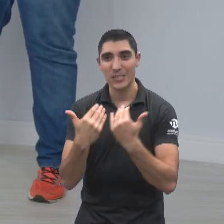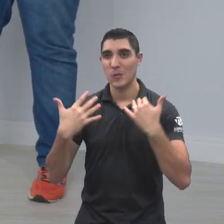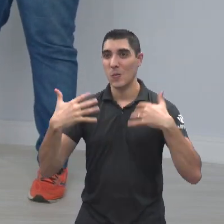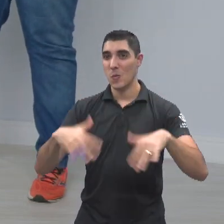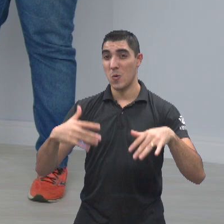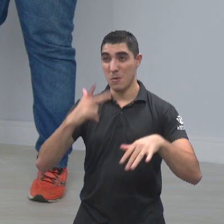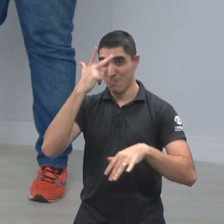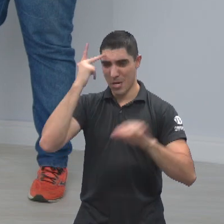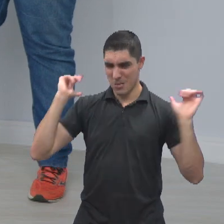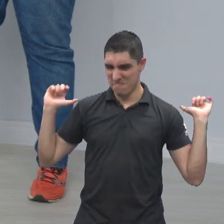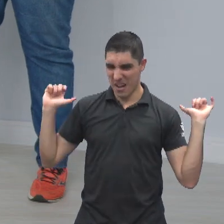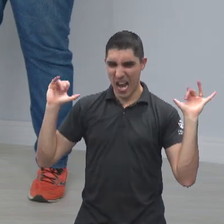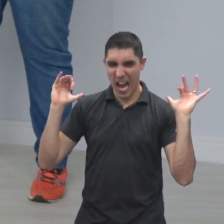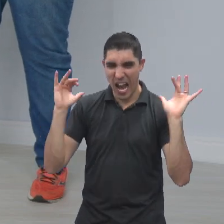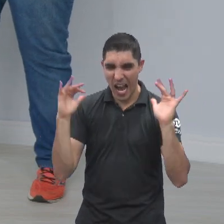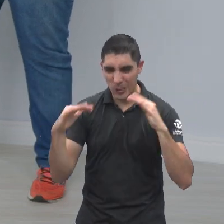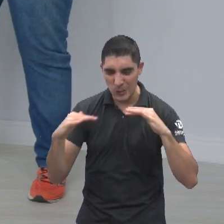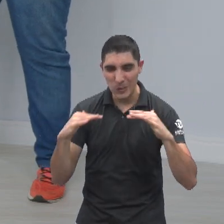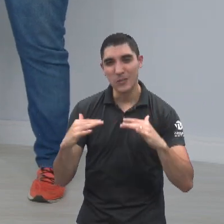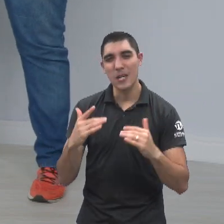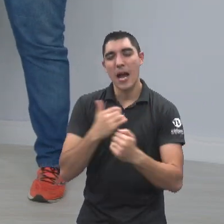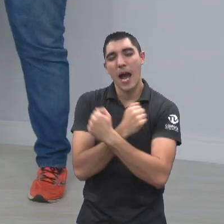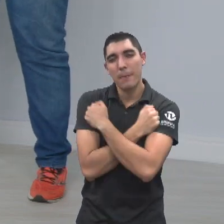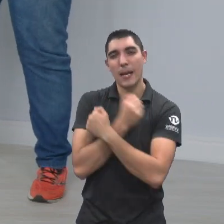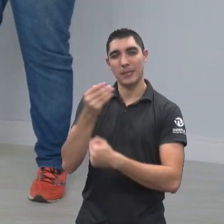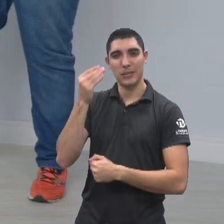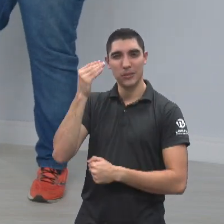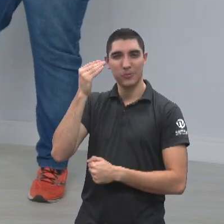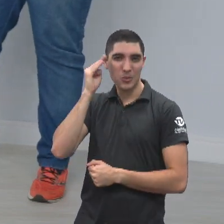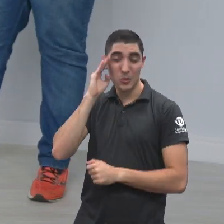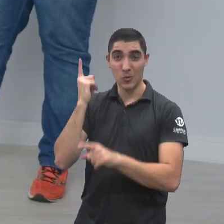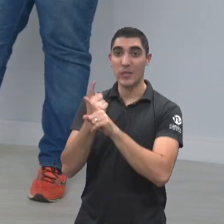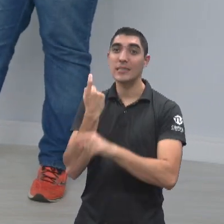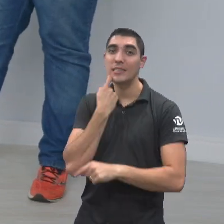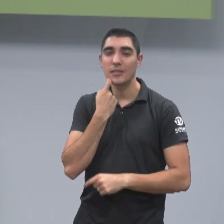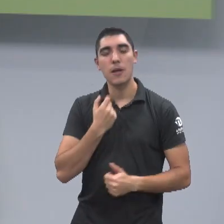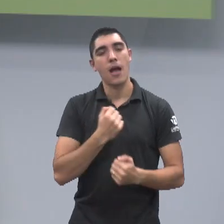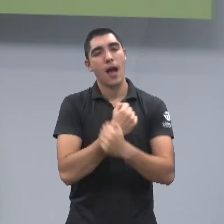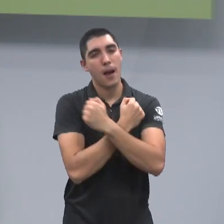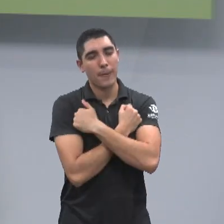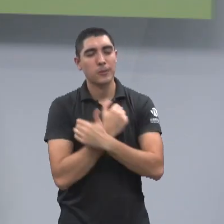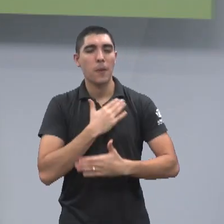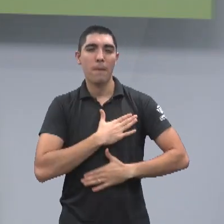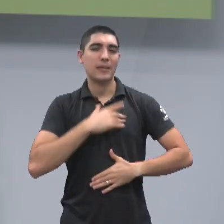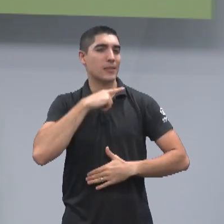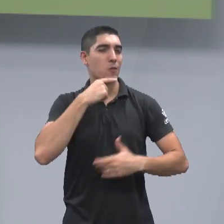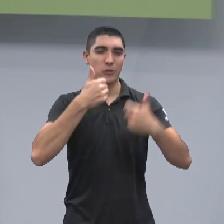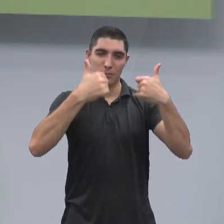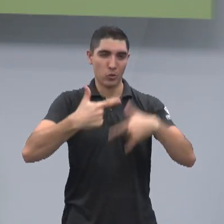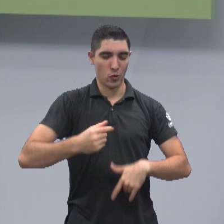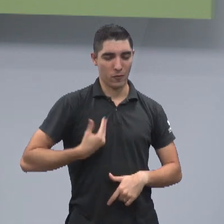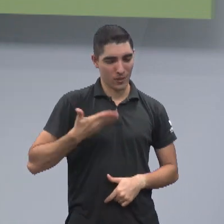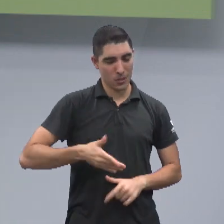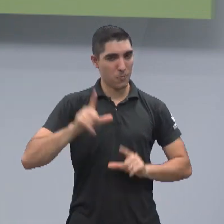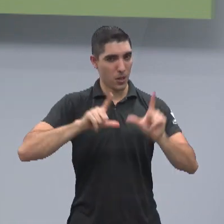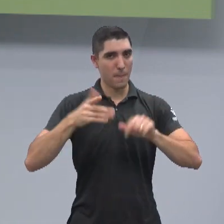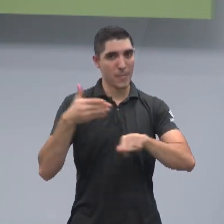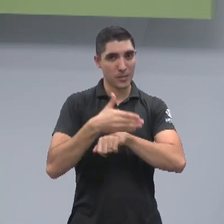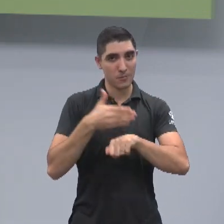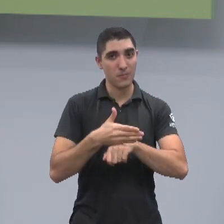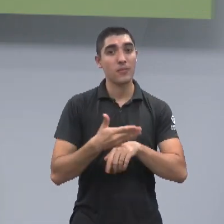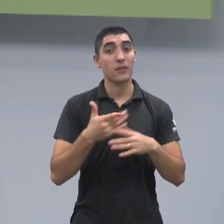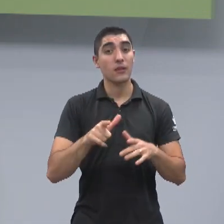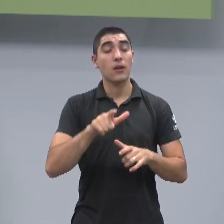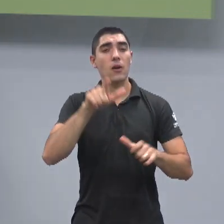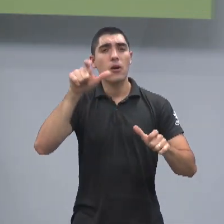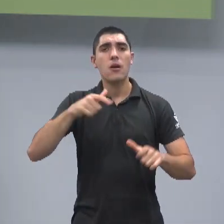e Taubaté e São José. Brunão, um grande abraço, te encontro aqui na sexta. Um grande abraço, foi um prazer inenarrável estar em mais um Hora do Esporte. O zelador do meu prédio mandou eu tirar a